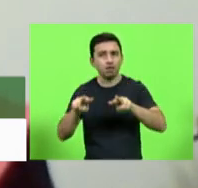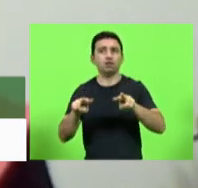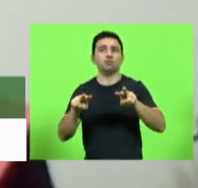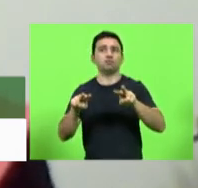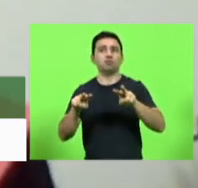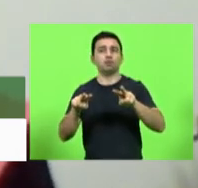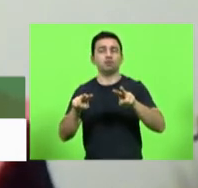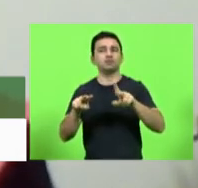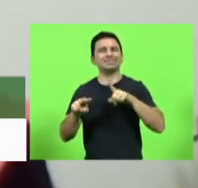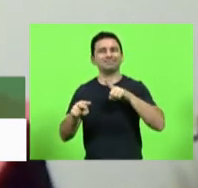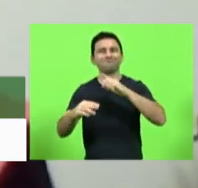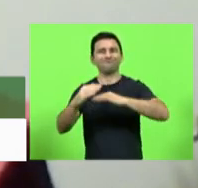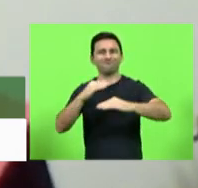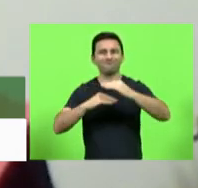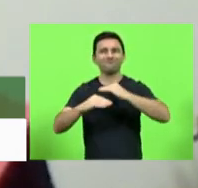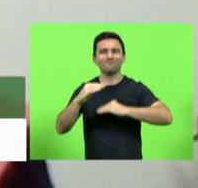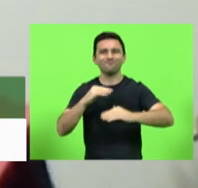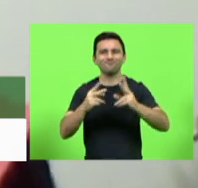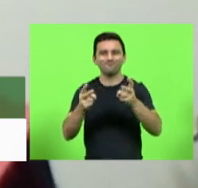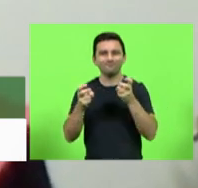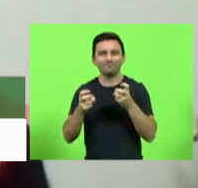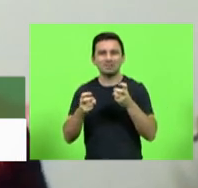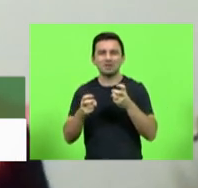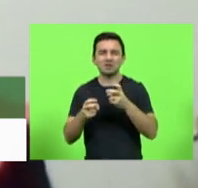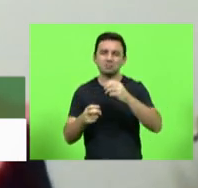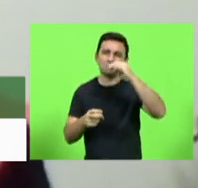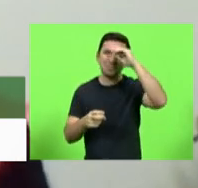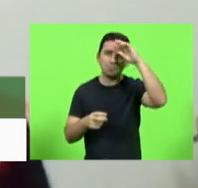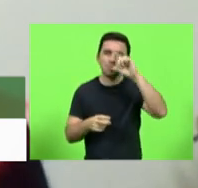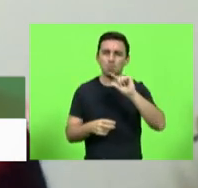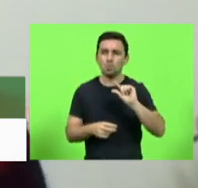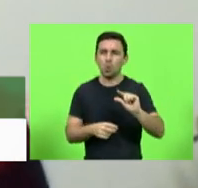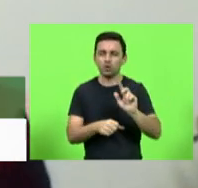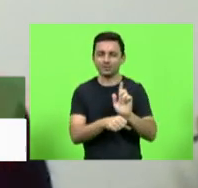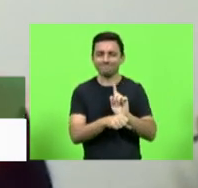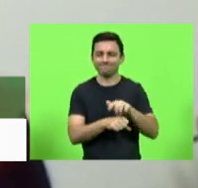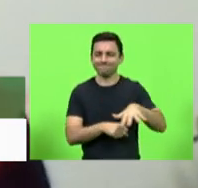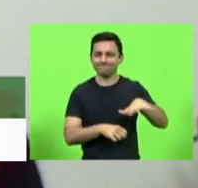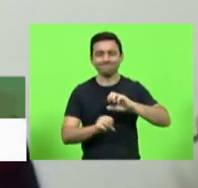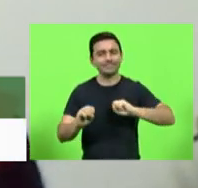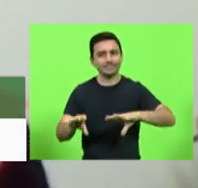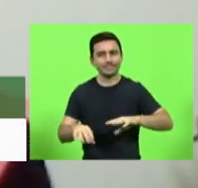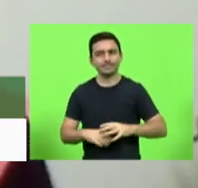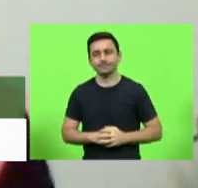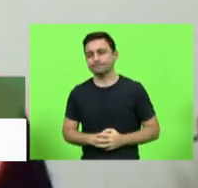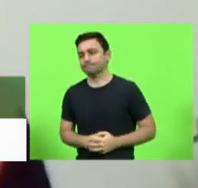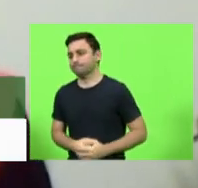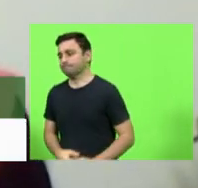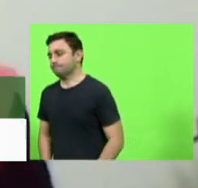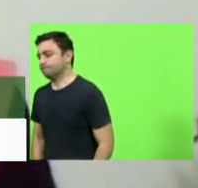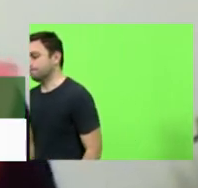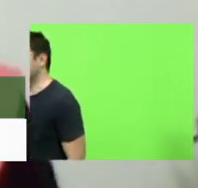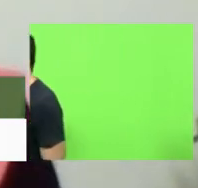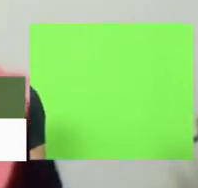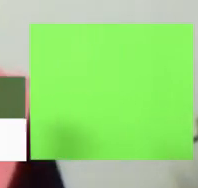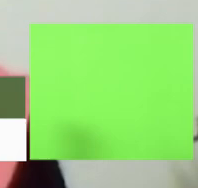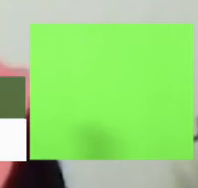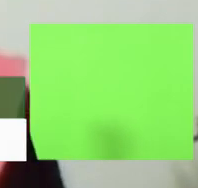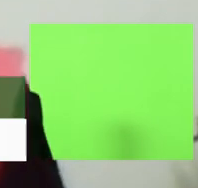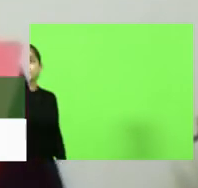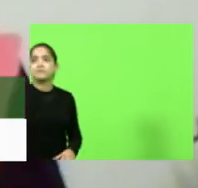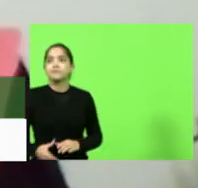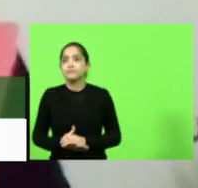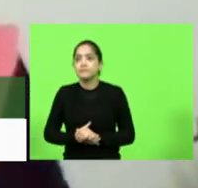houve retrocesso. Pouco conhecimento dos gestores. Está aqui, então, já manifestações